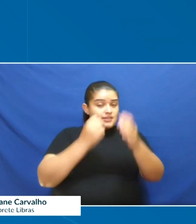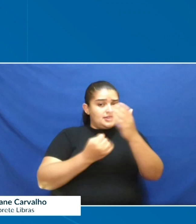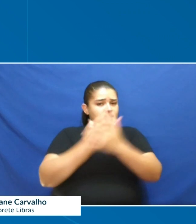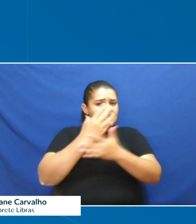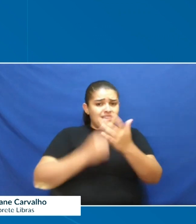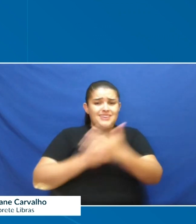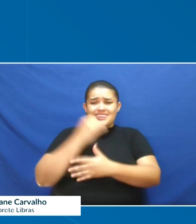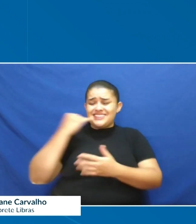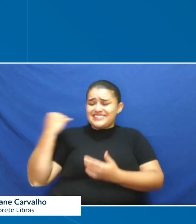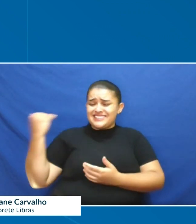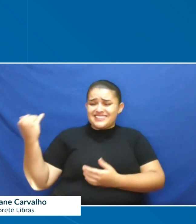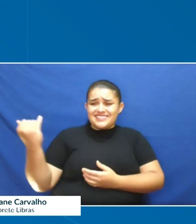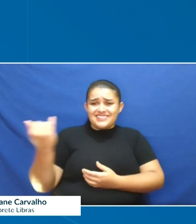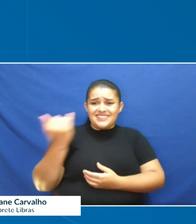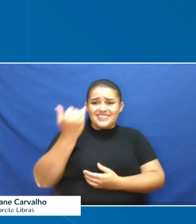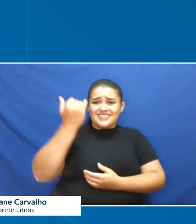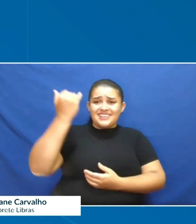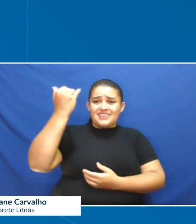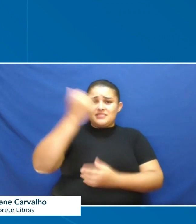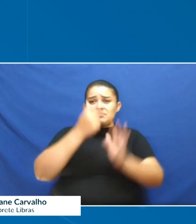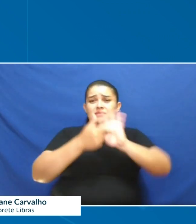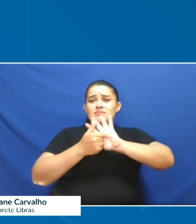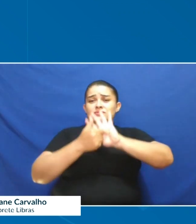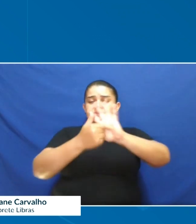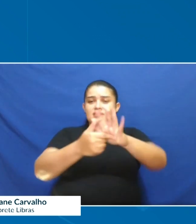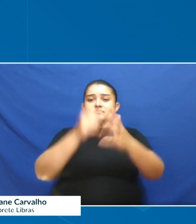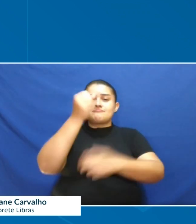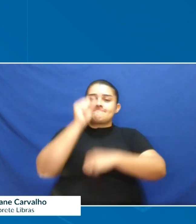isso, para trazer para a indústria